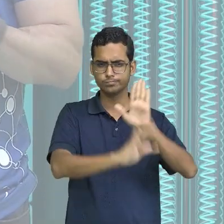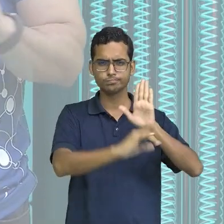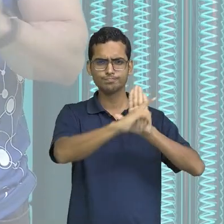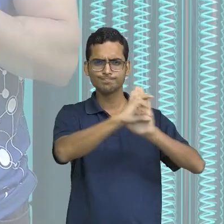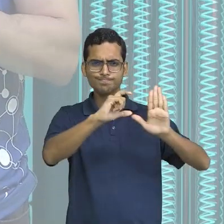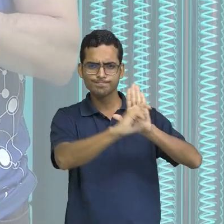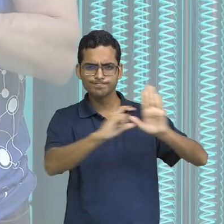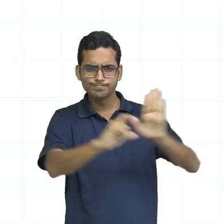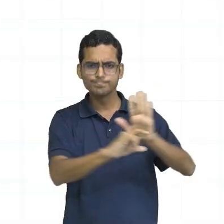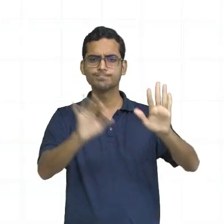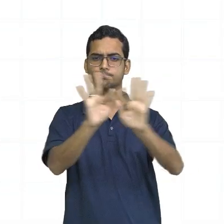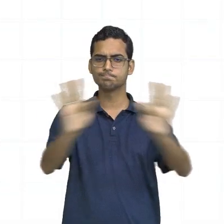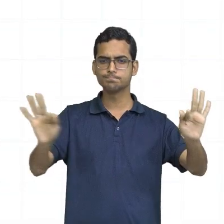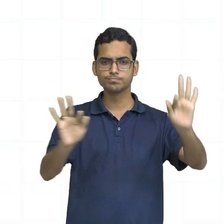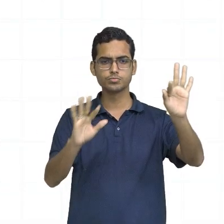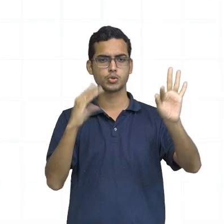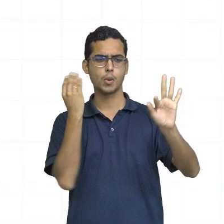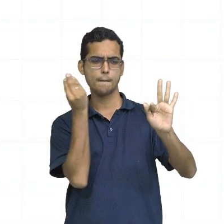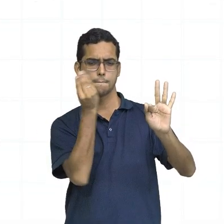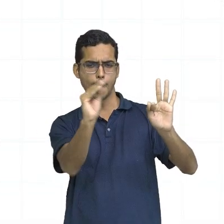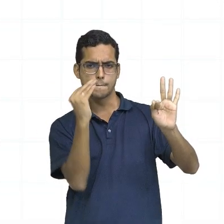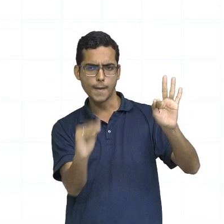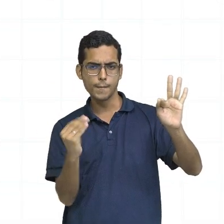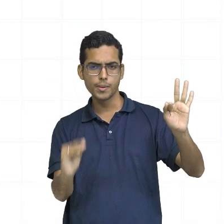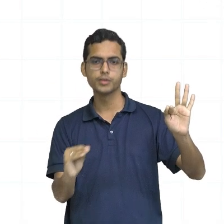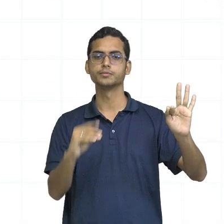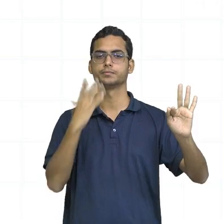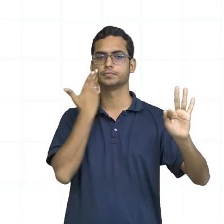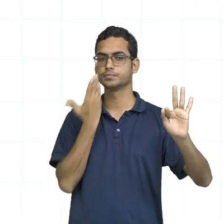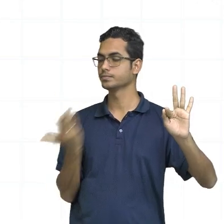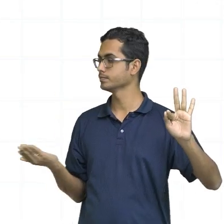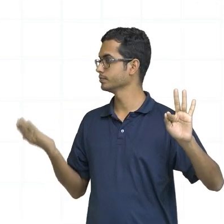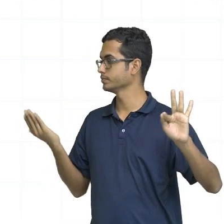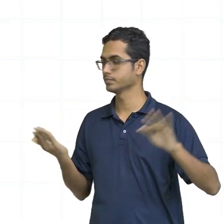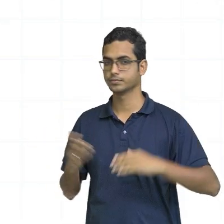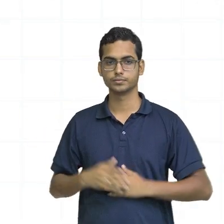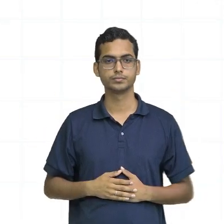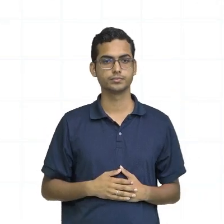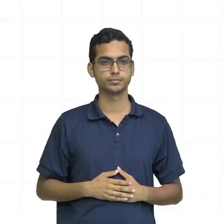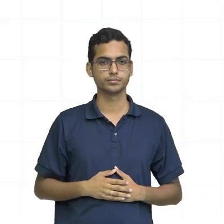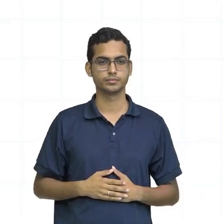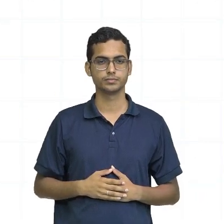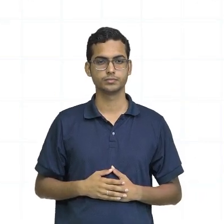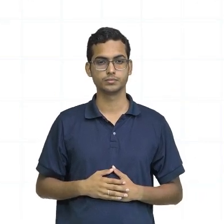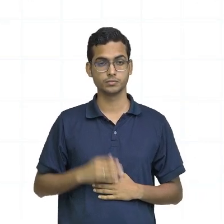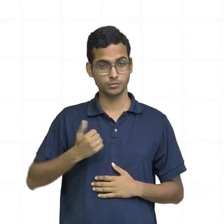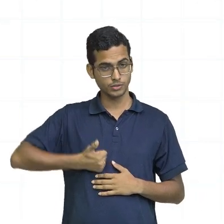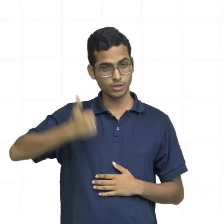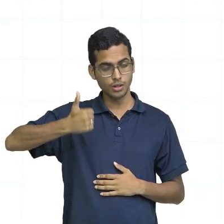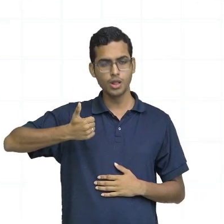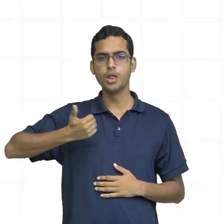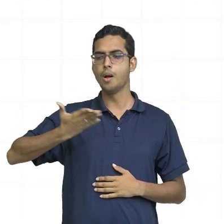ser preenchidas. Olha só. Então, past continuous, na primeira, in January